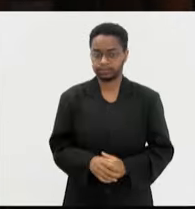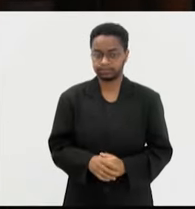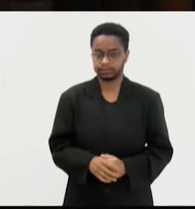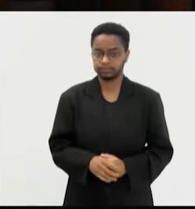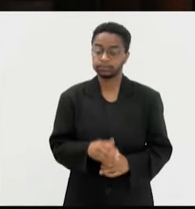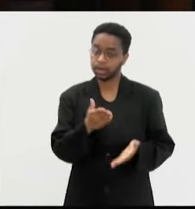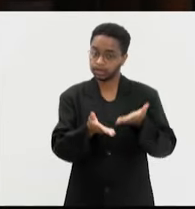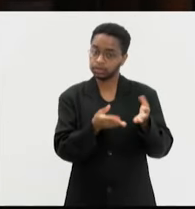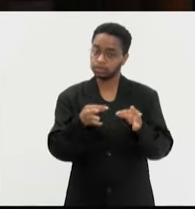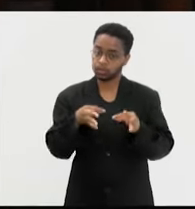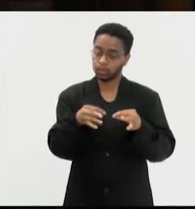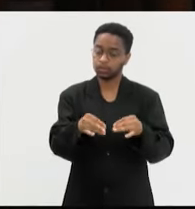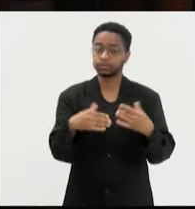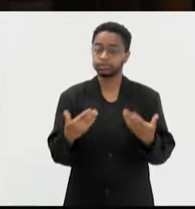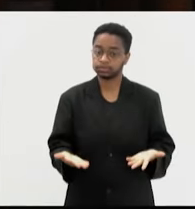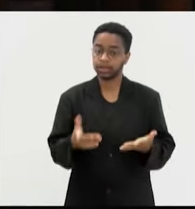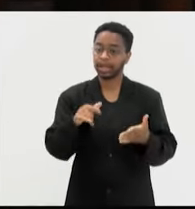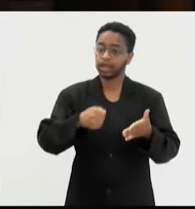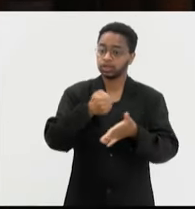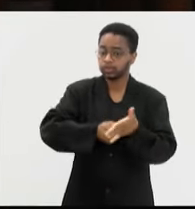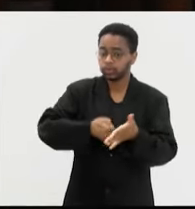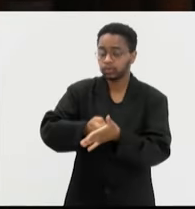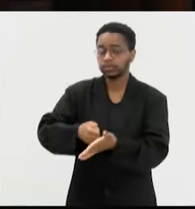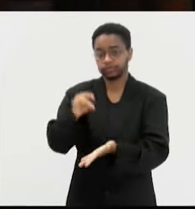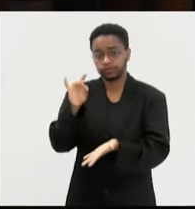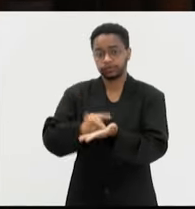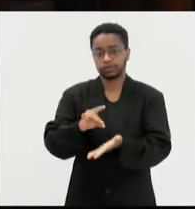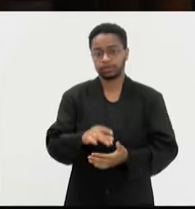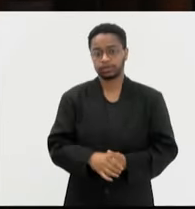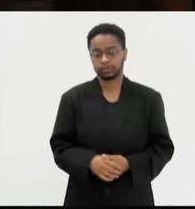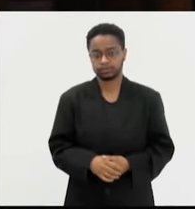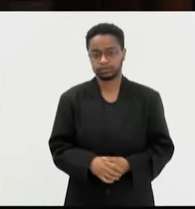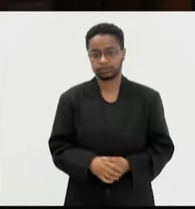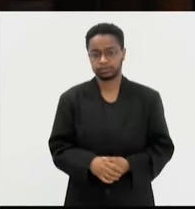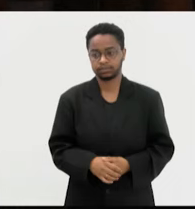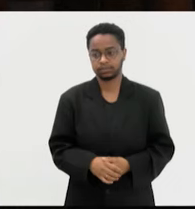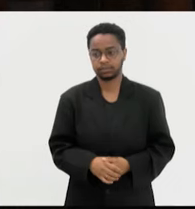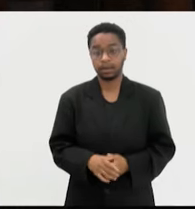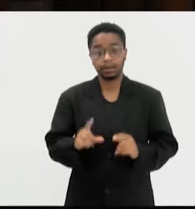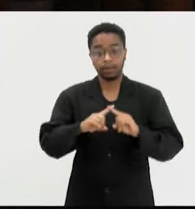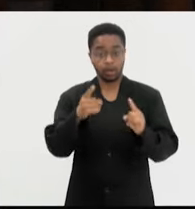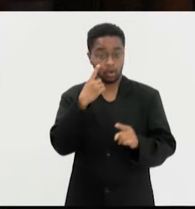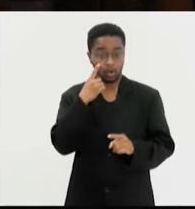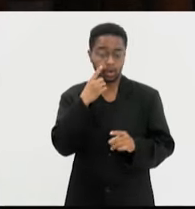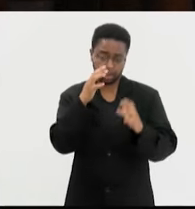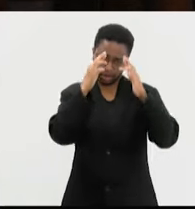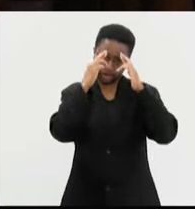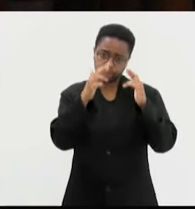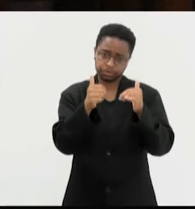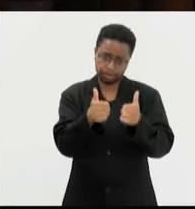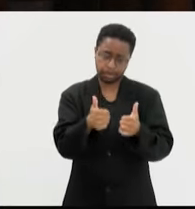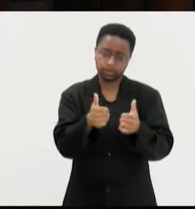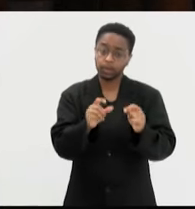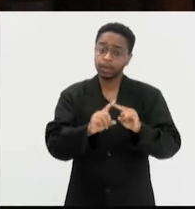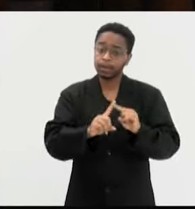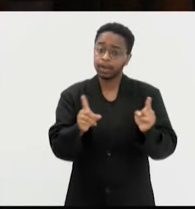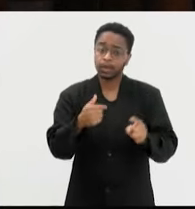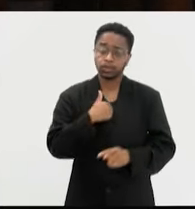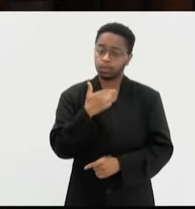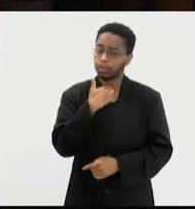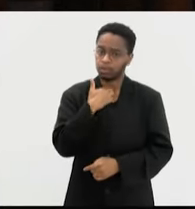atender Então essa é uma briga que é verdadeira agora Dino com todo respeito irmão eu não posso